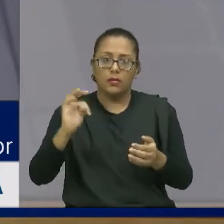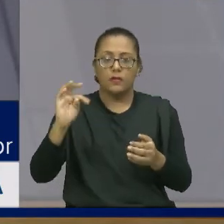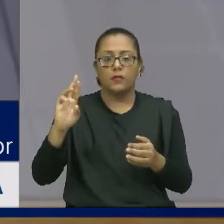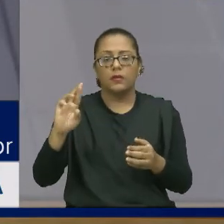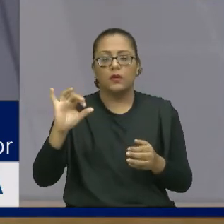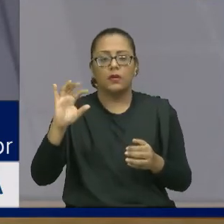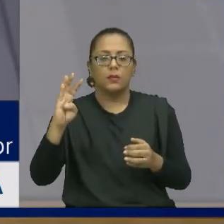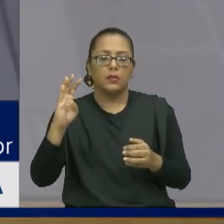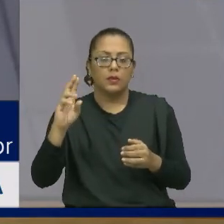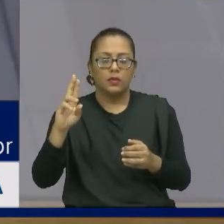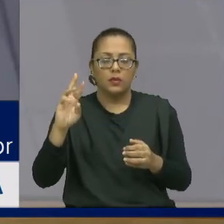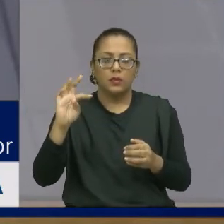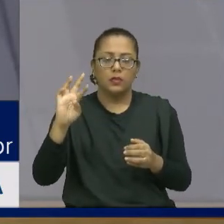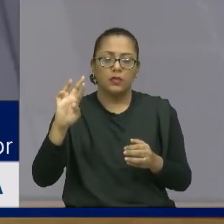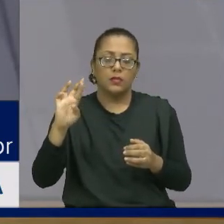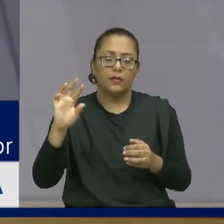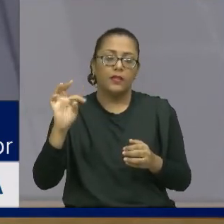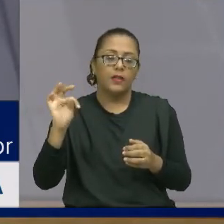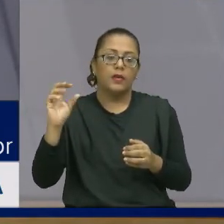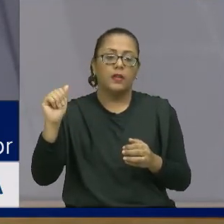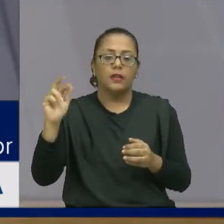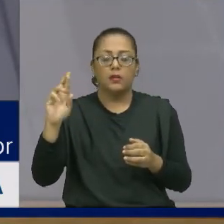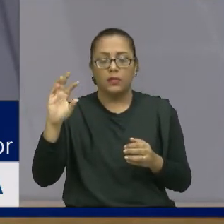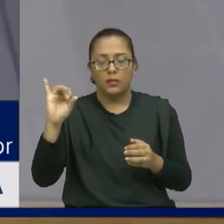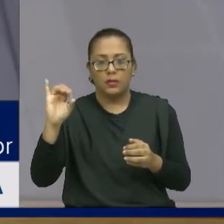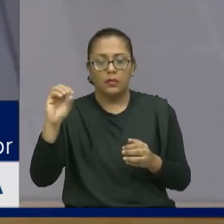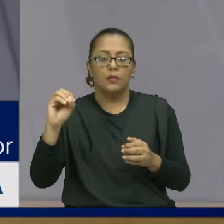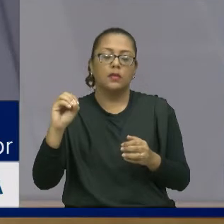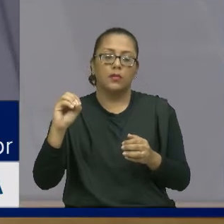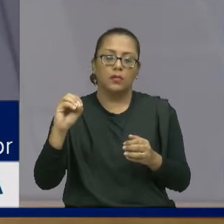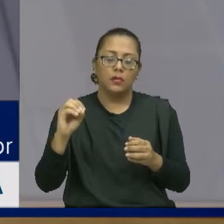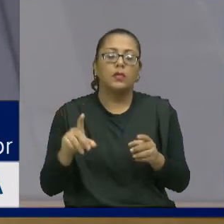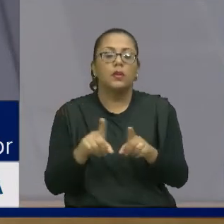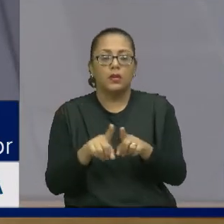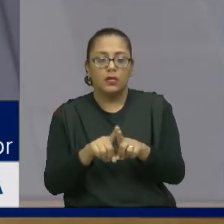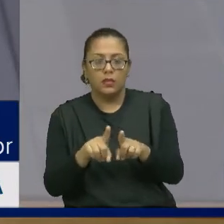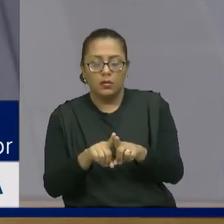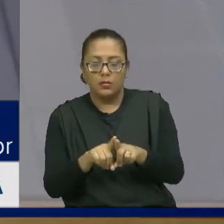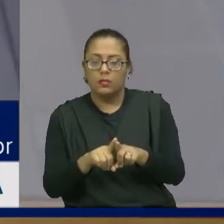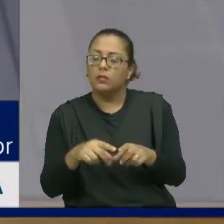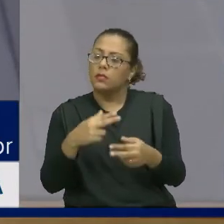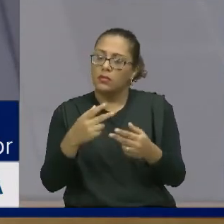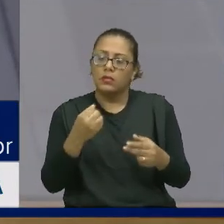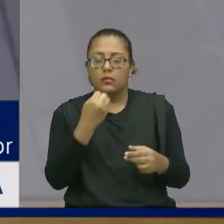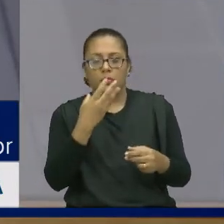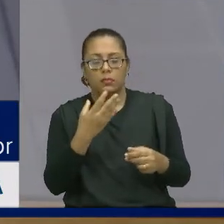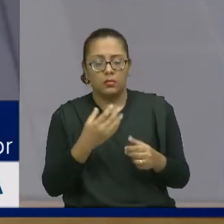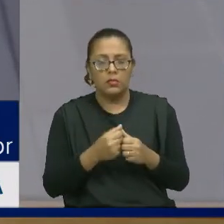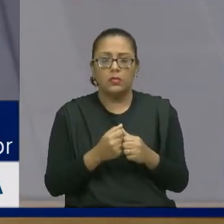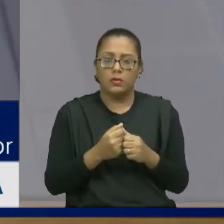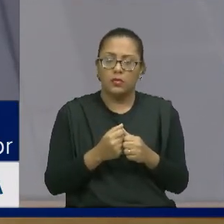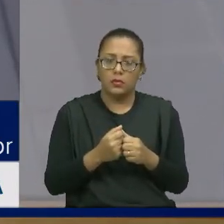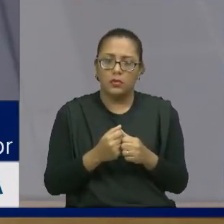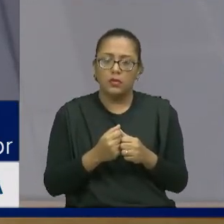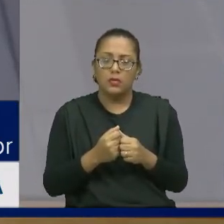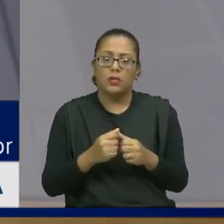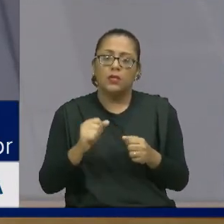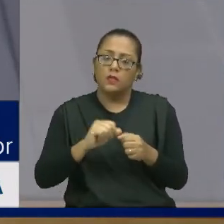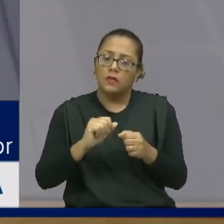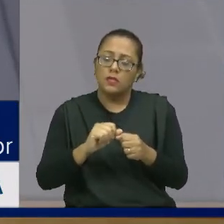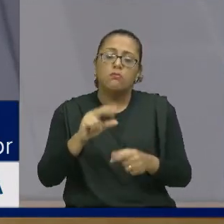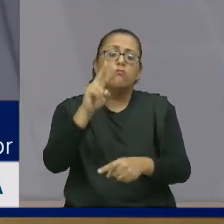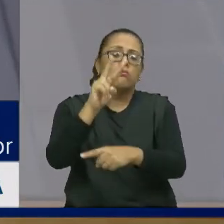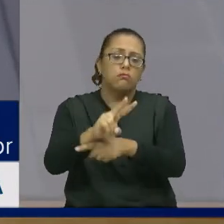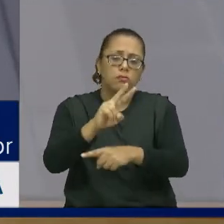Fiscais. Trata-se de uma boa prática que tem repercutido positivamente no tocante à